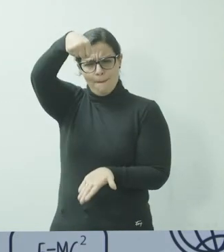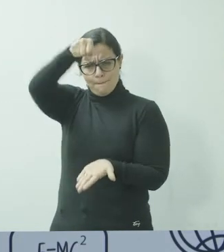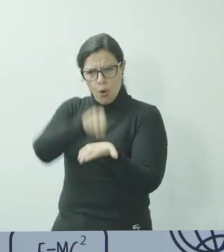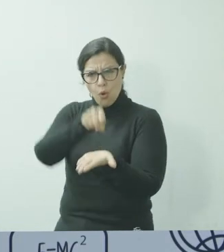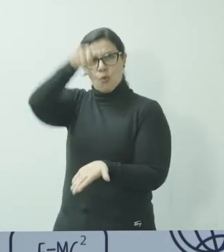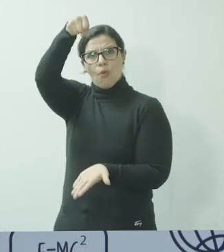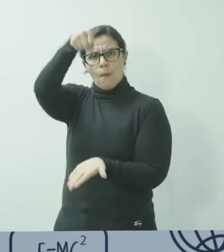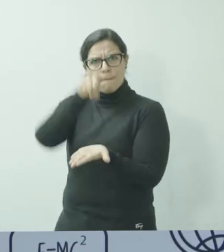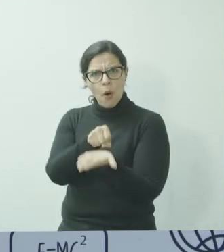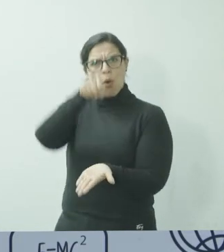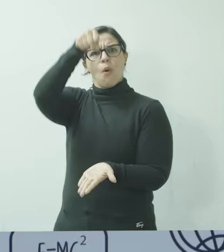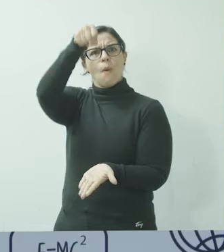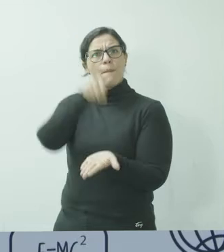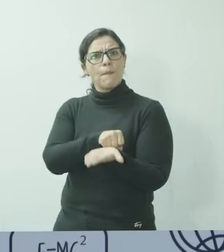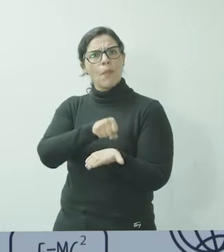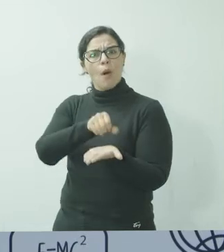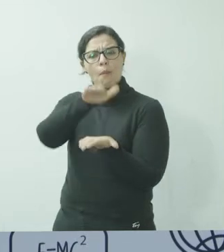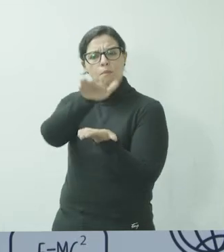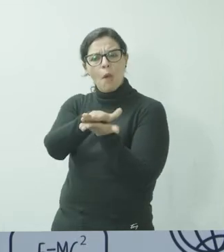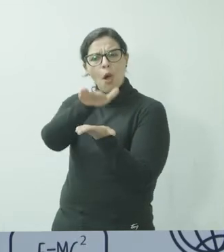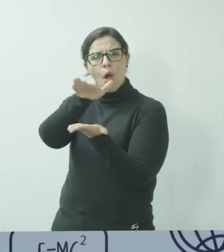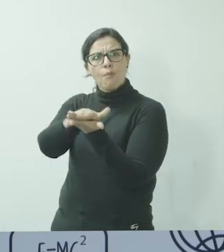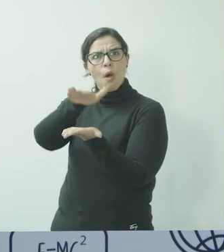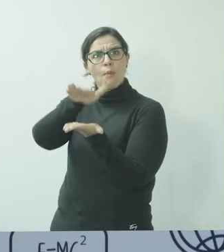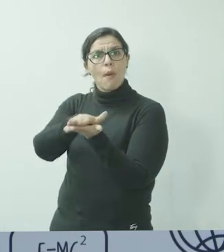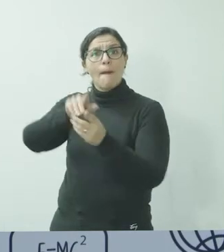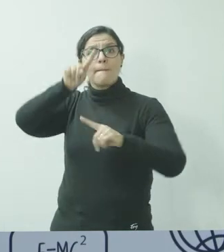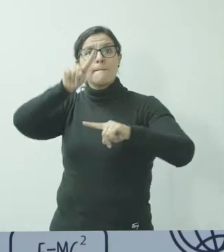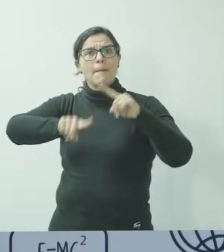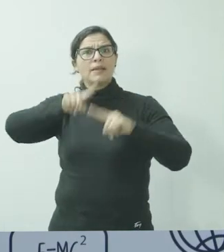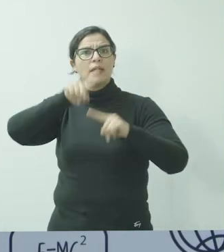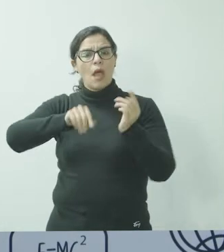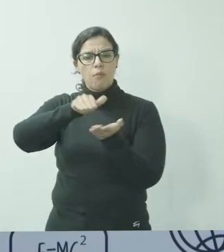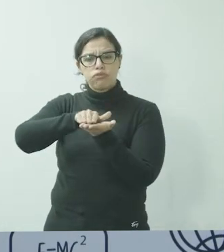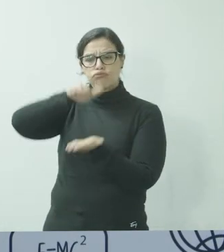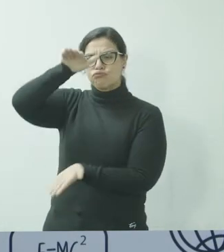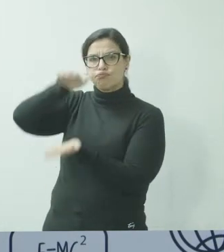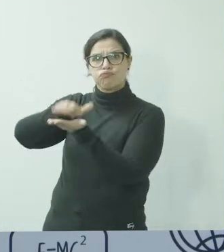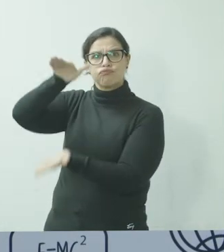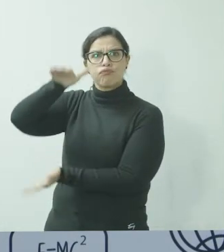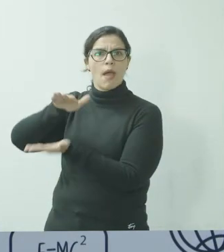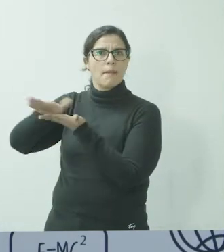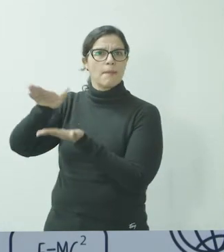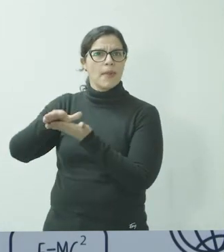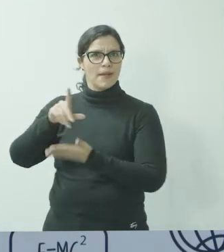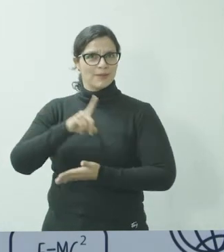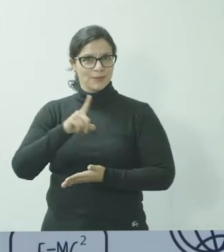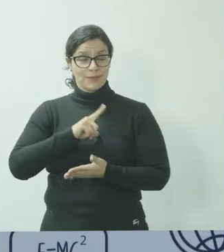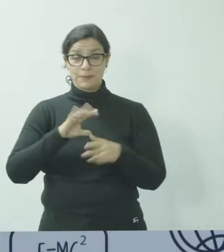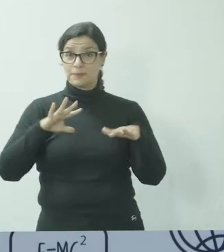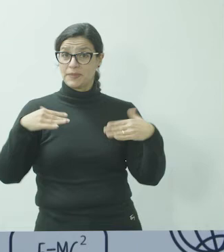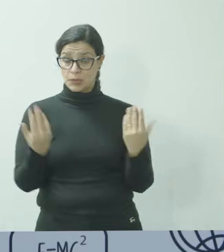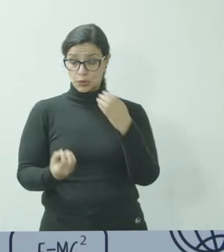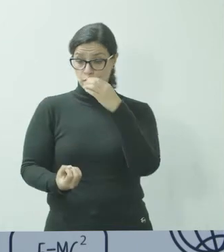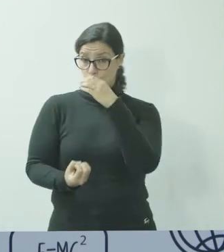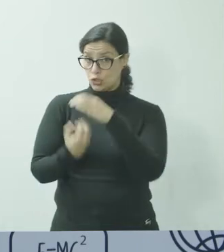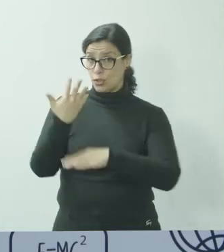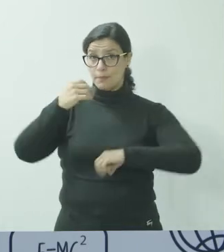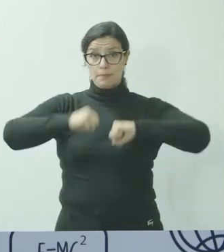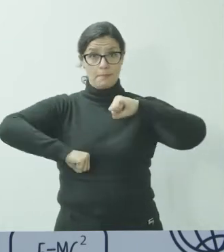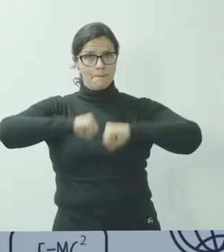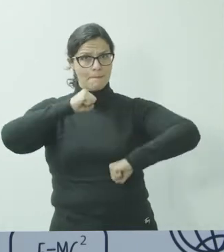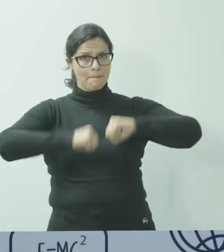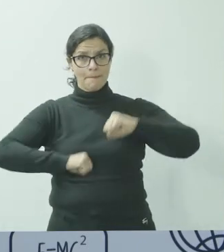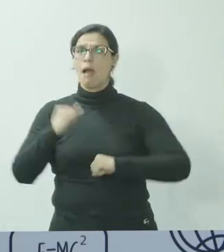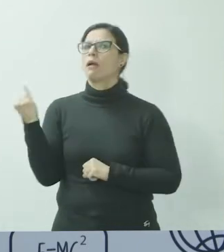assim realizava a impressão de materiais em grande escala e a criação dessa máquina foi